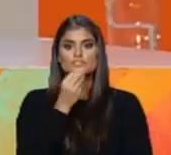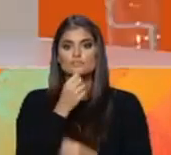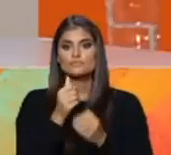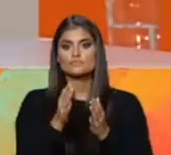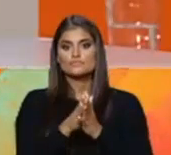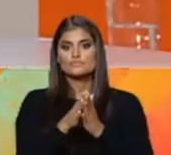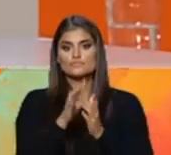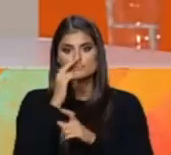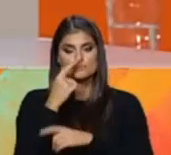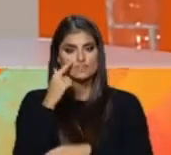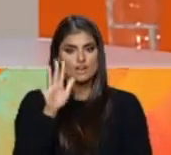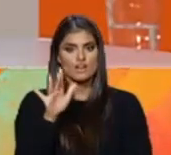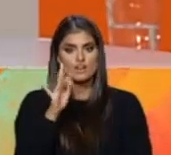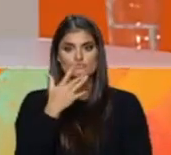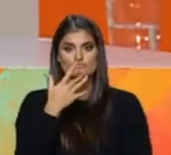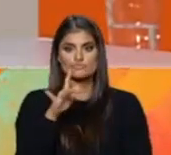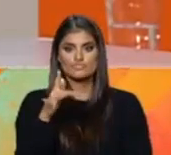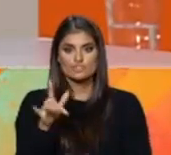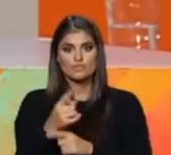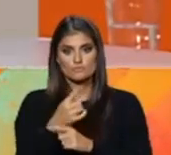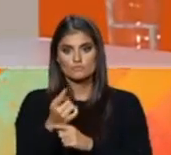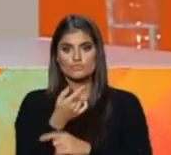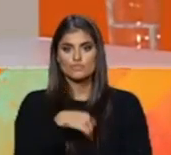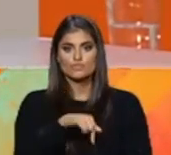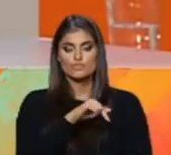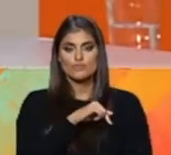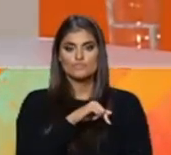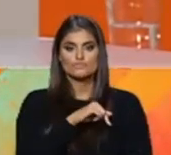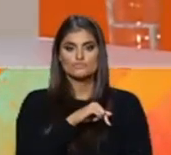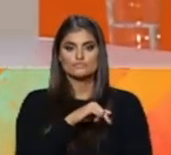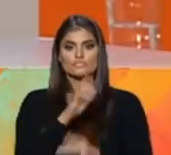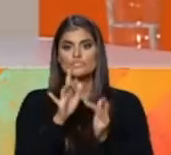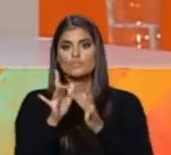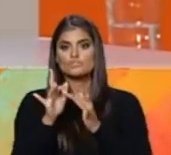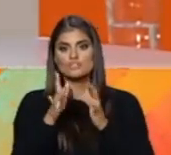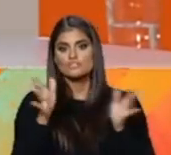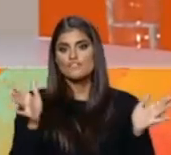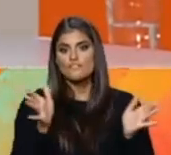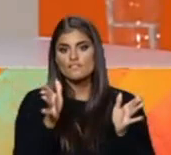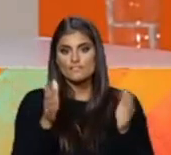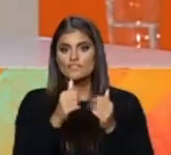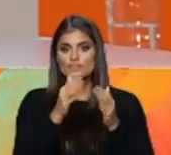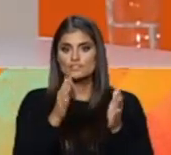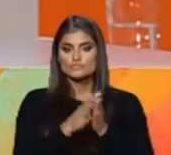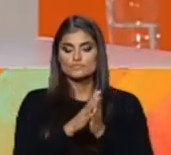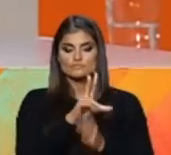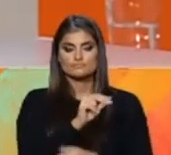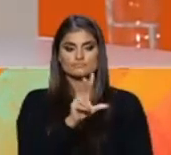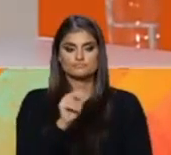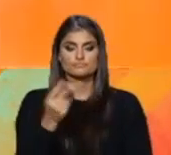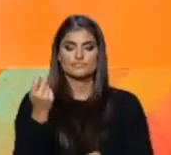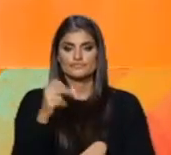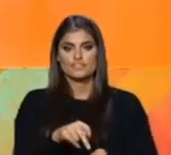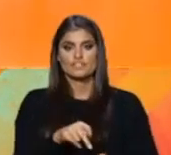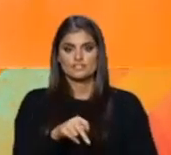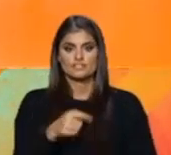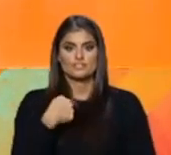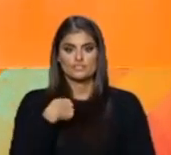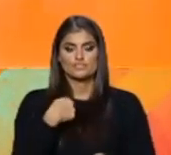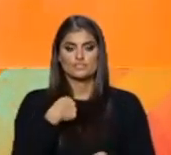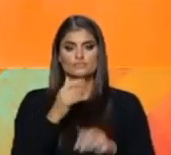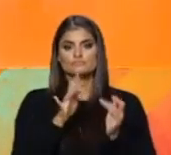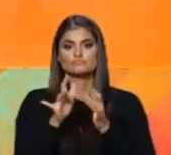todos os imigrantes que nos estão a ver, porque nós temos recebido comentários de incentivo a todas as duplas que aqui têm passado. Eu tenho